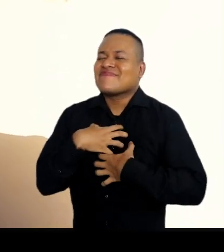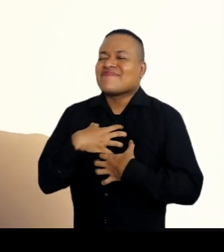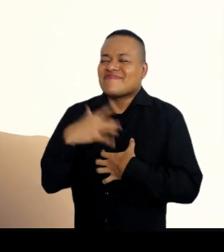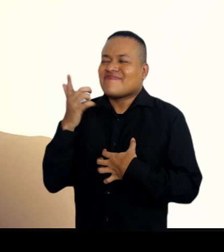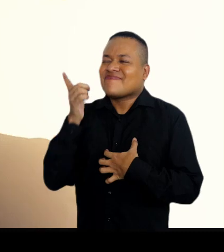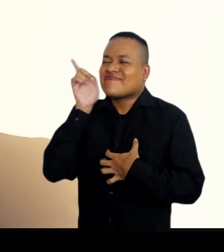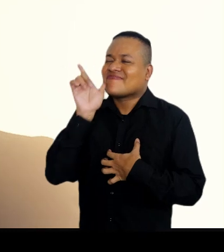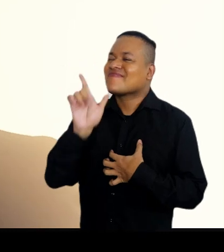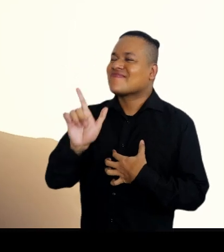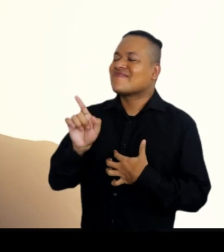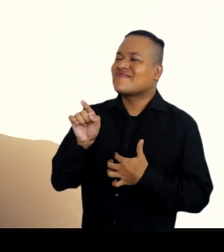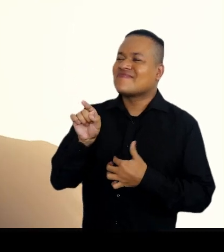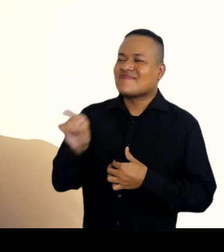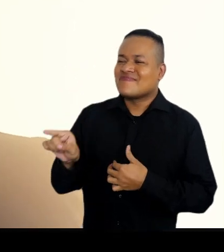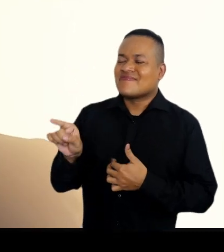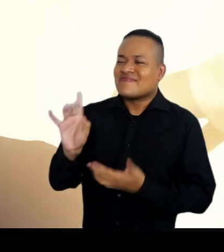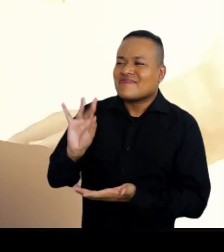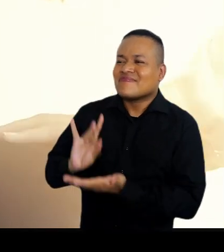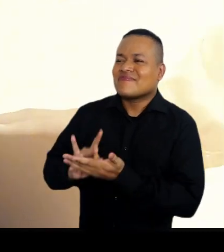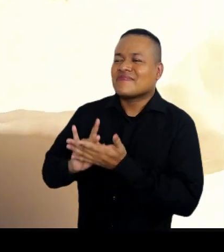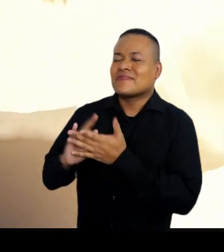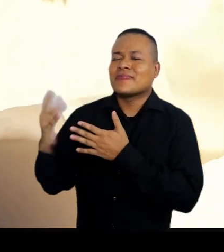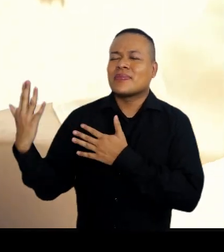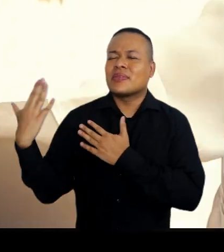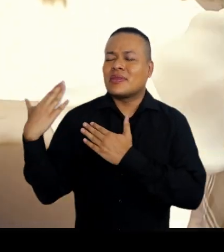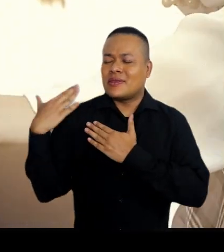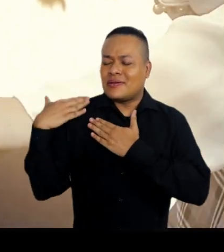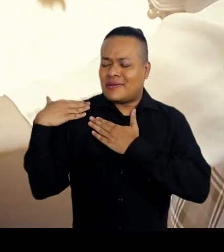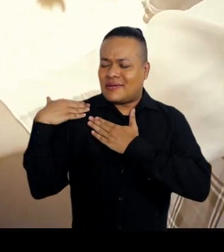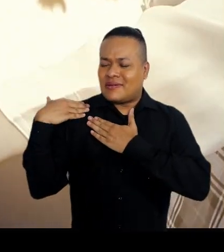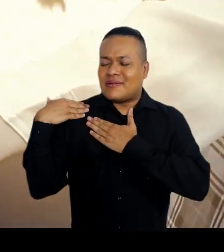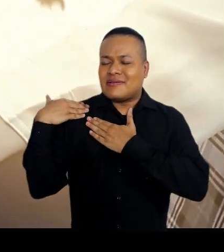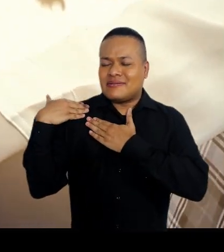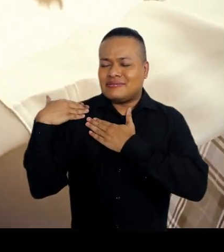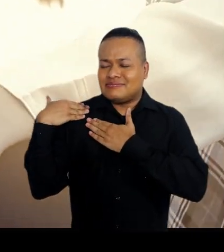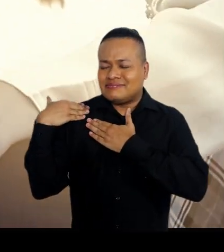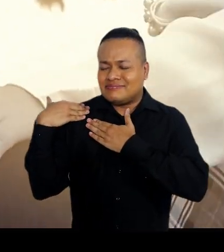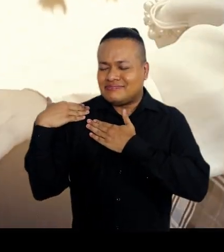eu consigo sentir o teu toque,